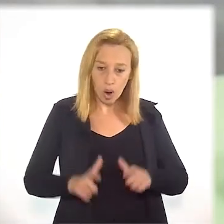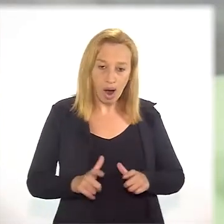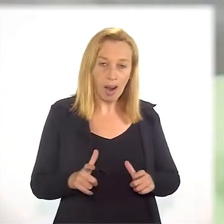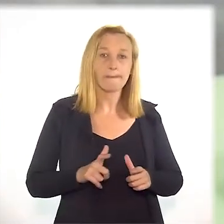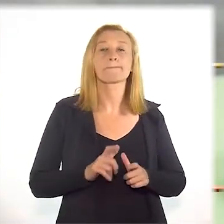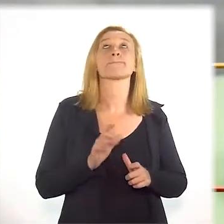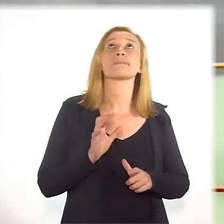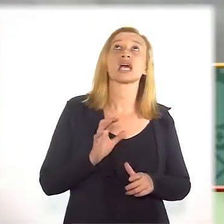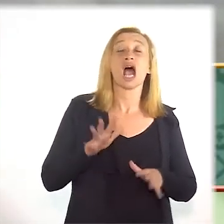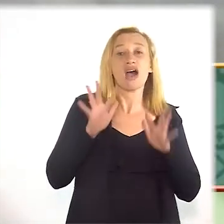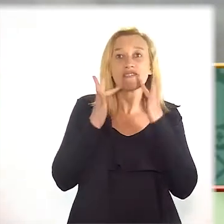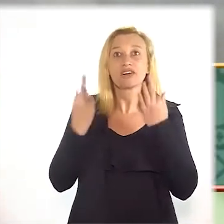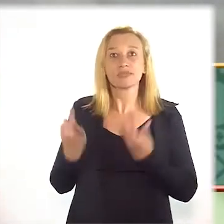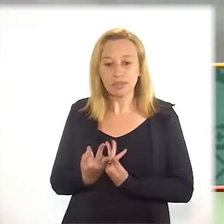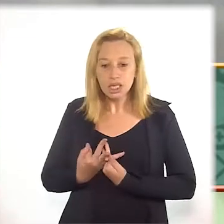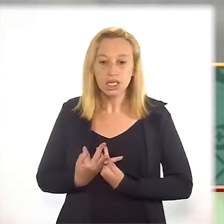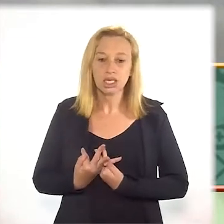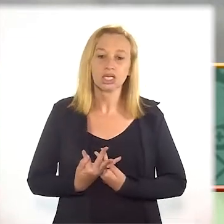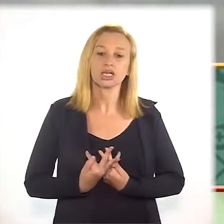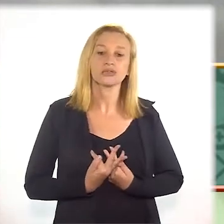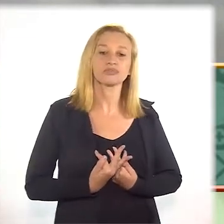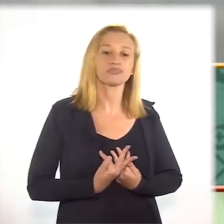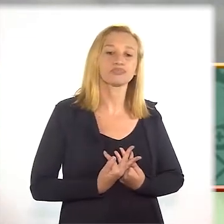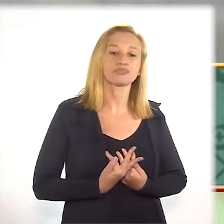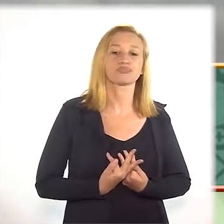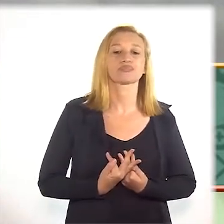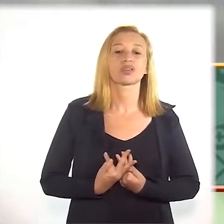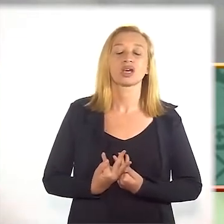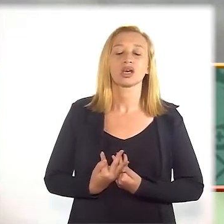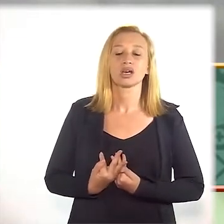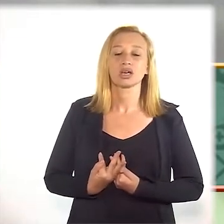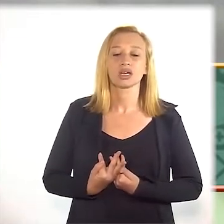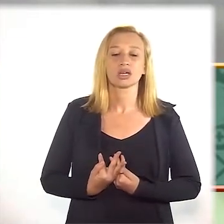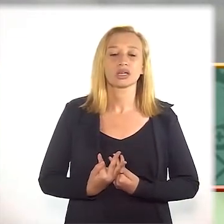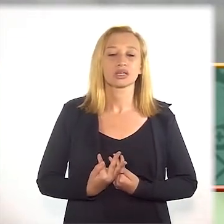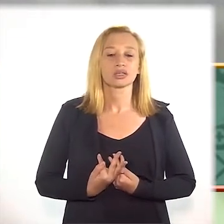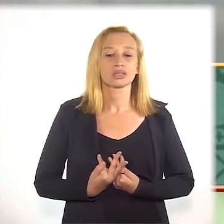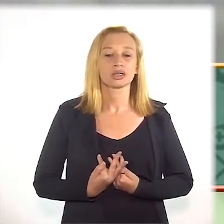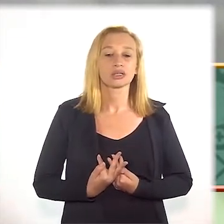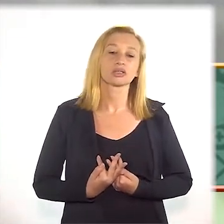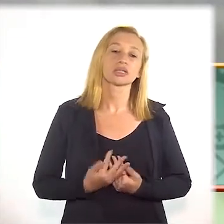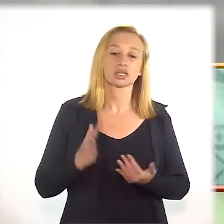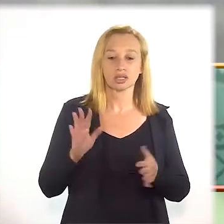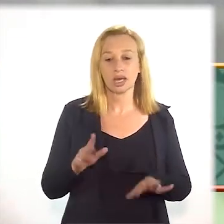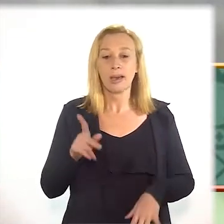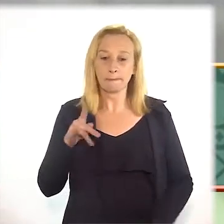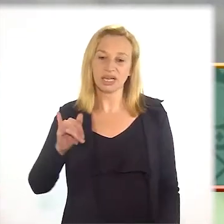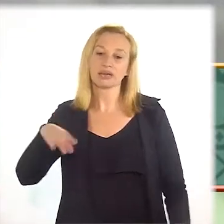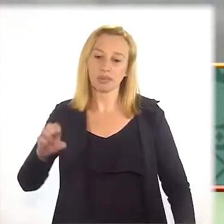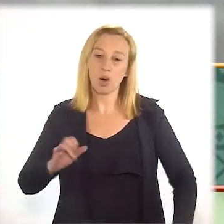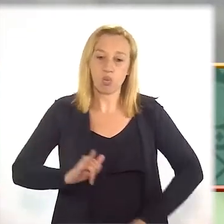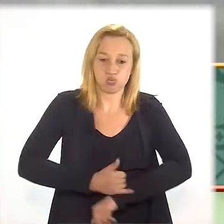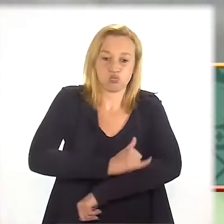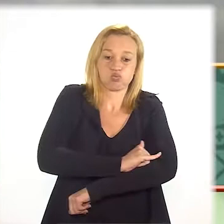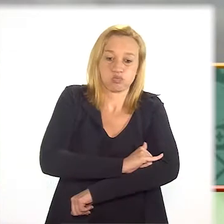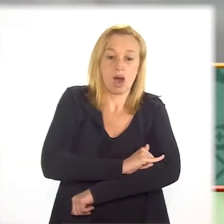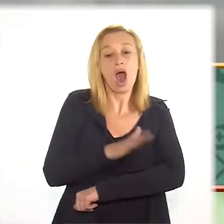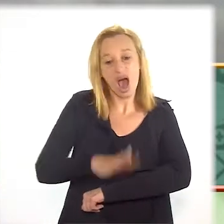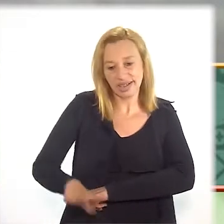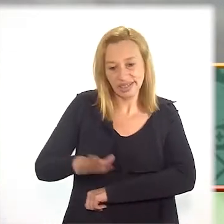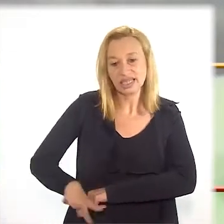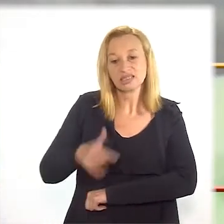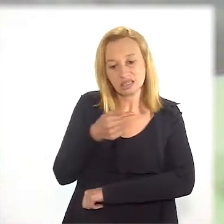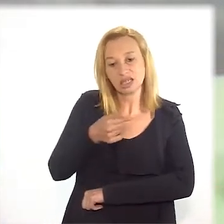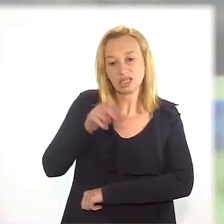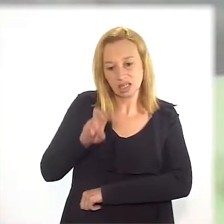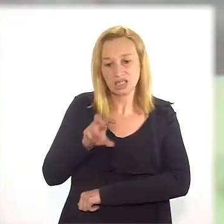geralmente a família, né? Um ambiente obesogênico que a gente chama. Então, se você tem ambos os pais obesos, a criança tem uma chance